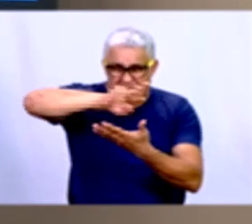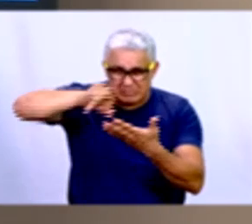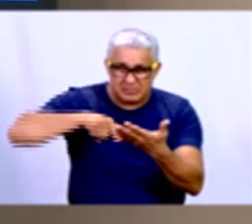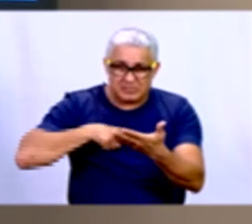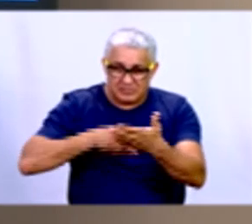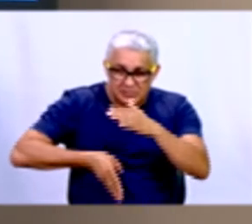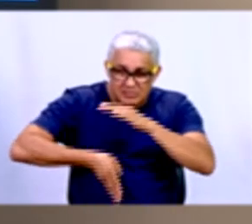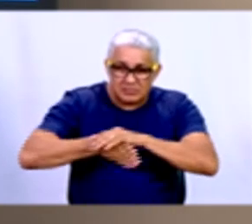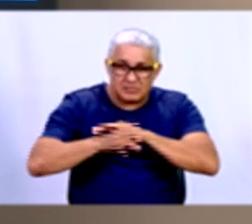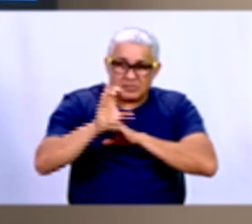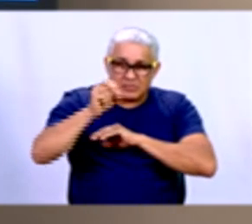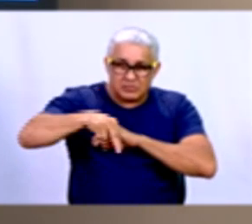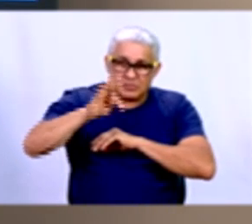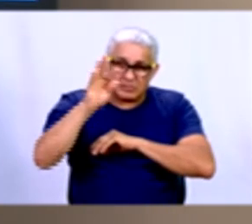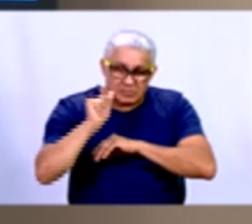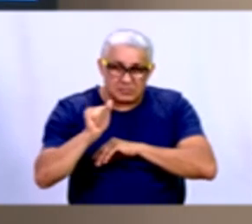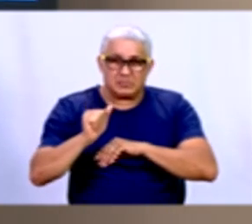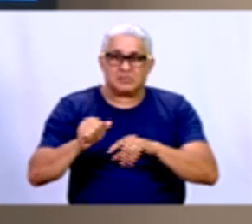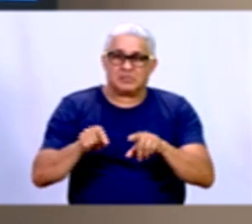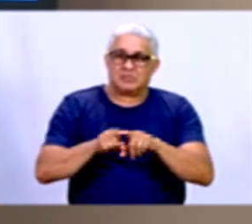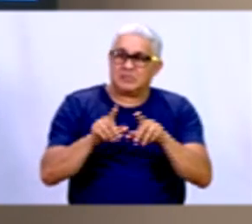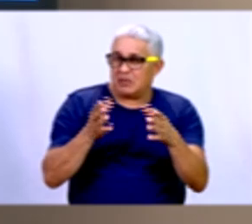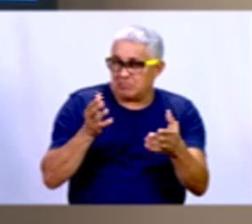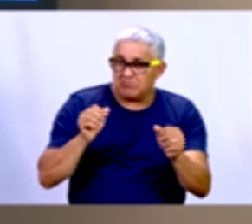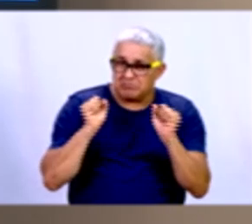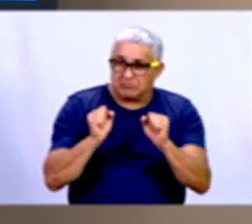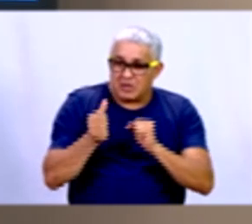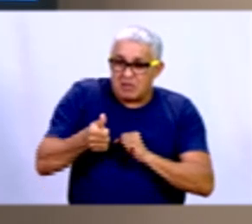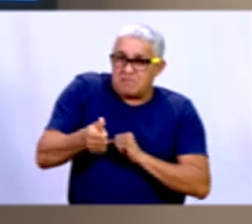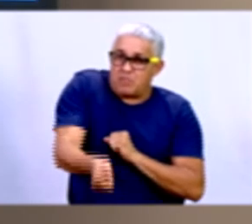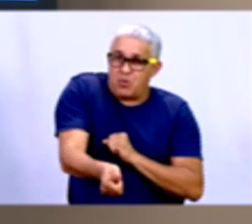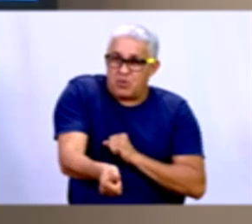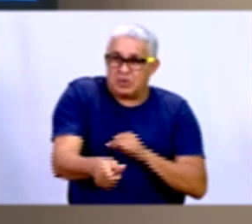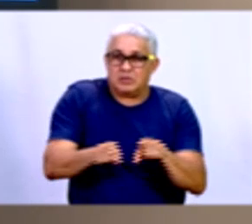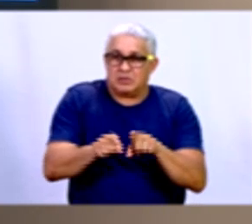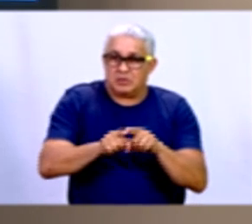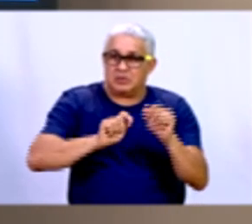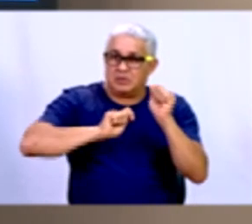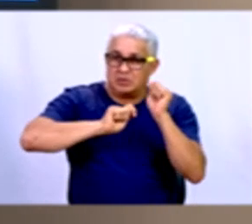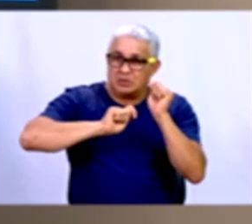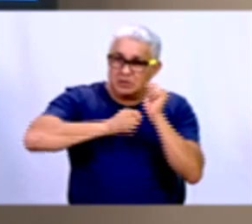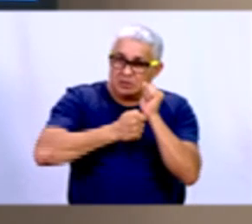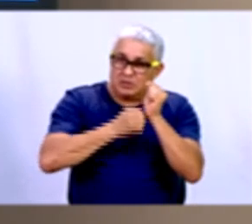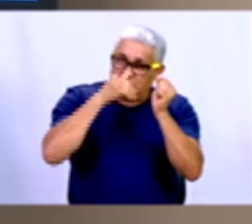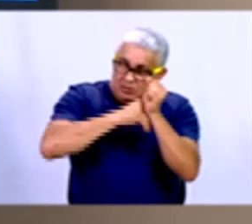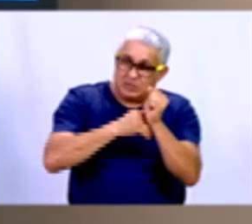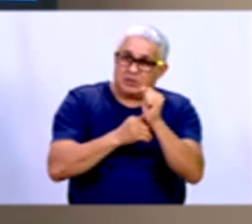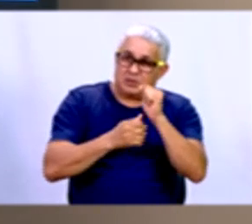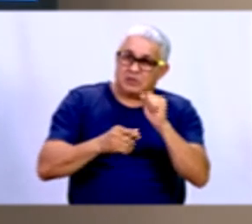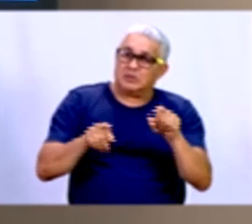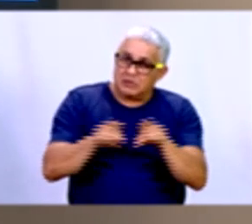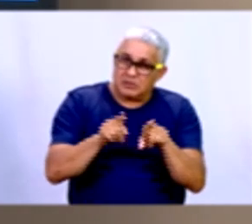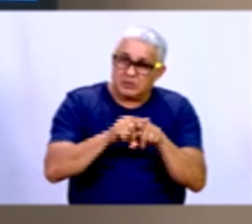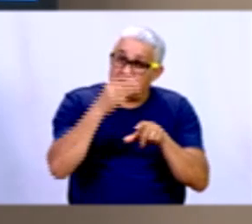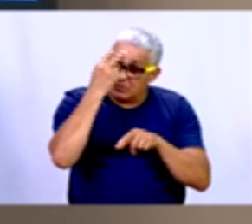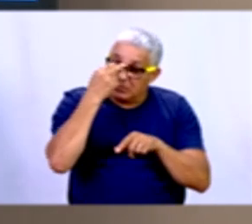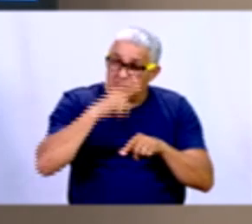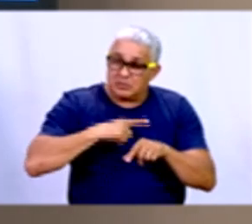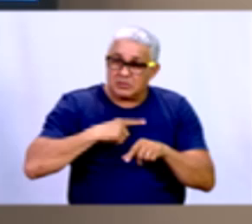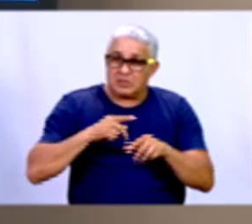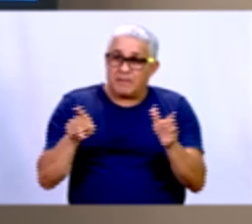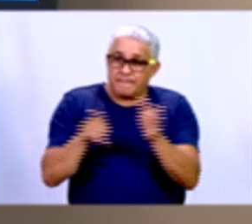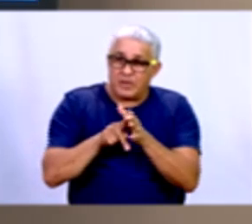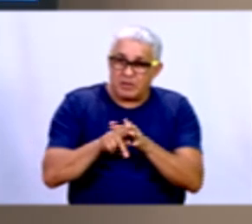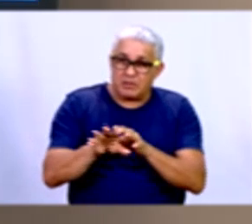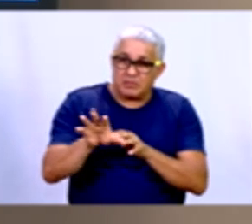entrar na sua conta, né? Você pode entrar com digital, você vai digitar sua senha. Se você for deficiente visual, tem lá um local para